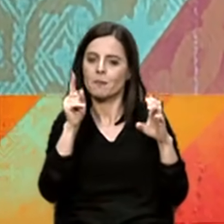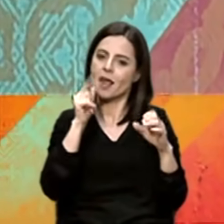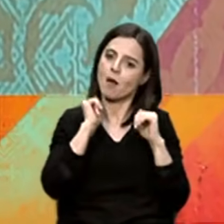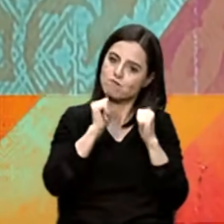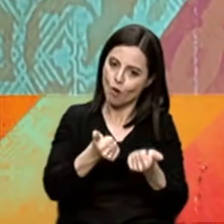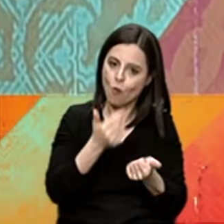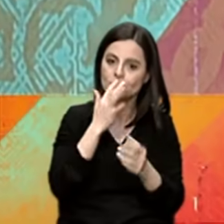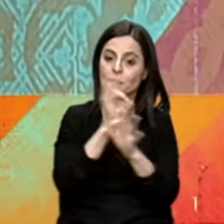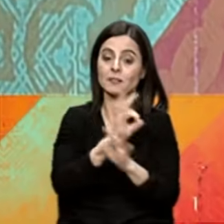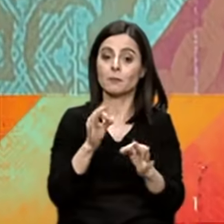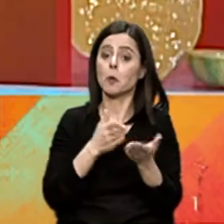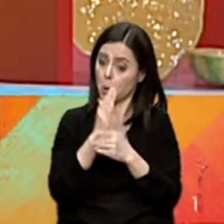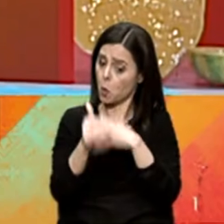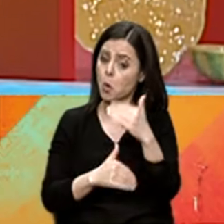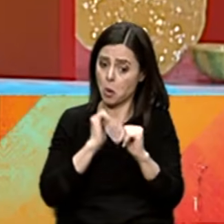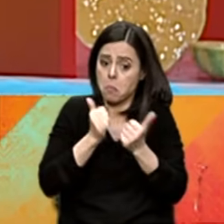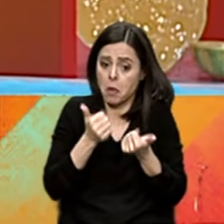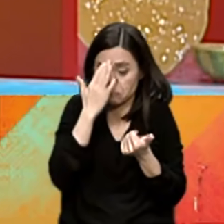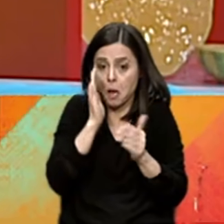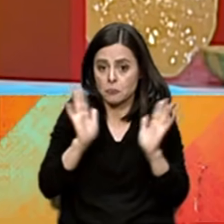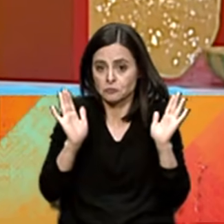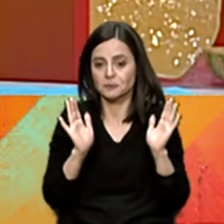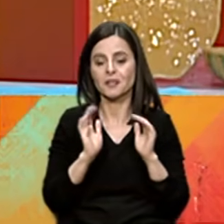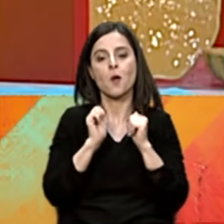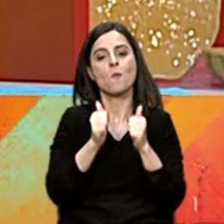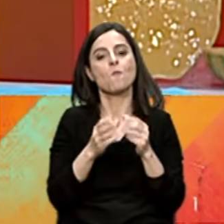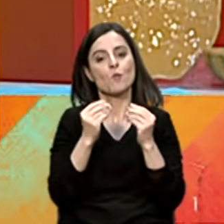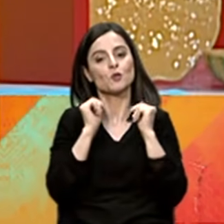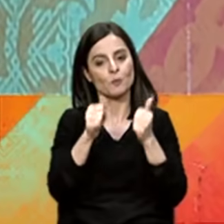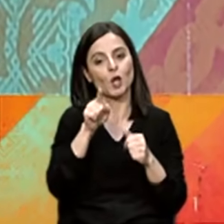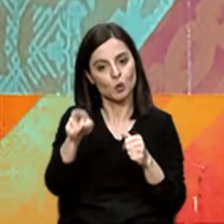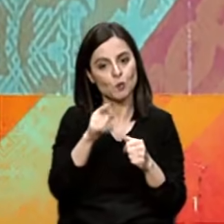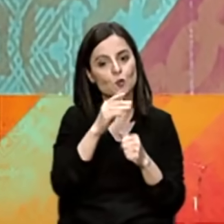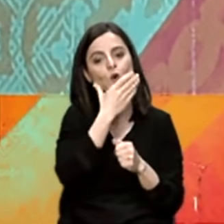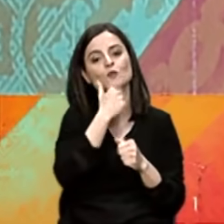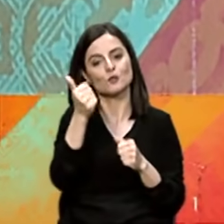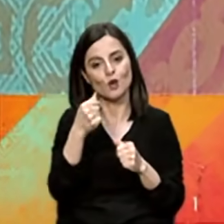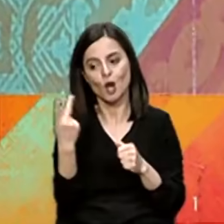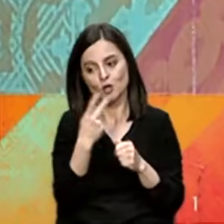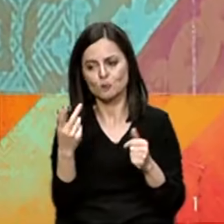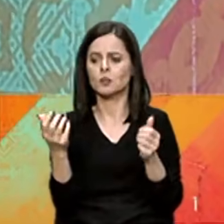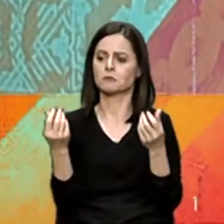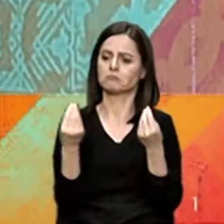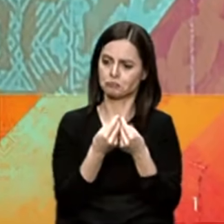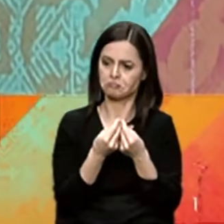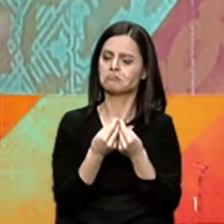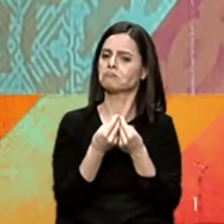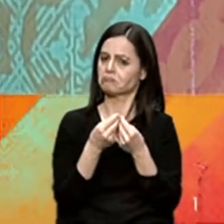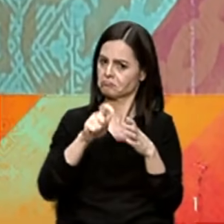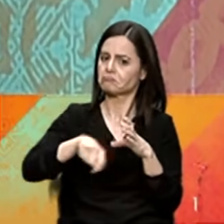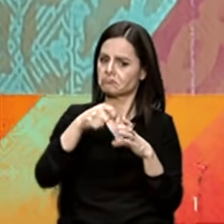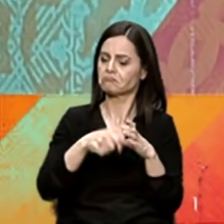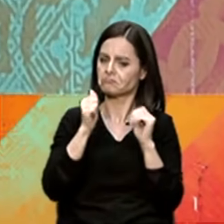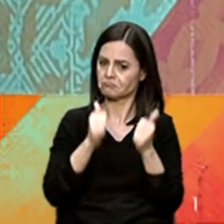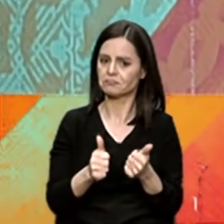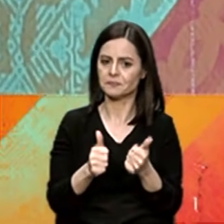agradável, era espetacular e até correu bem. Correu não muito achas? Bem, Sónia, correu muito bem, cozinhaste muito bem. Cozinhamos muito bem, sim senhora! E os estás pratos são